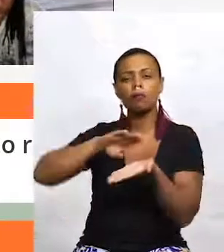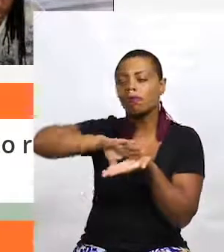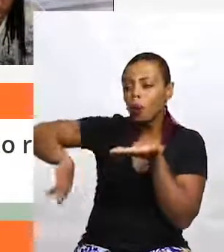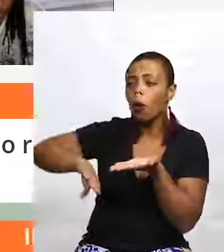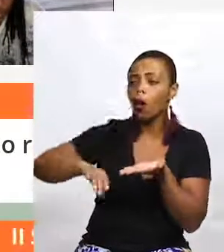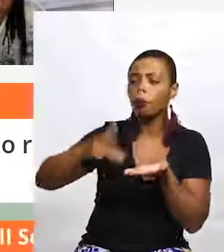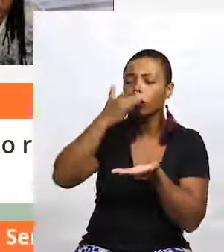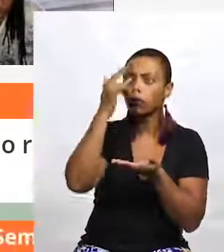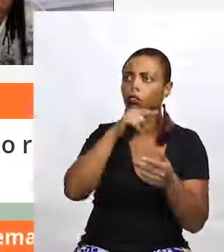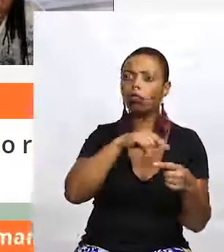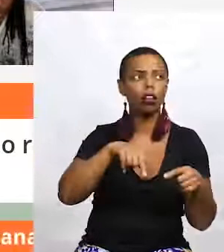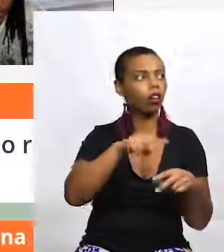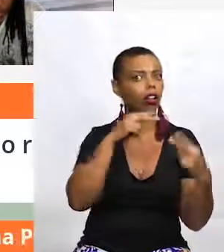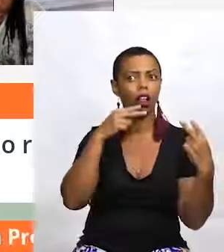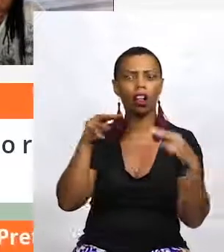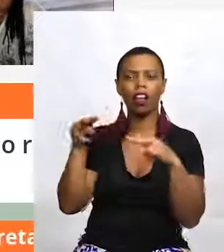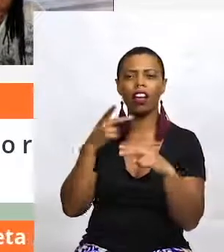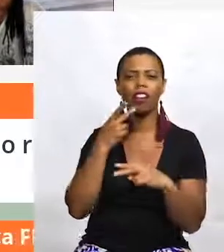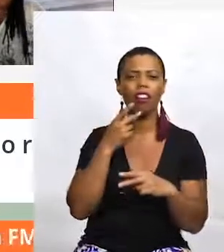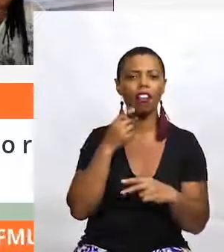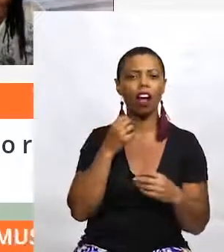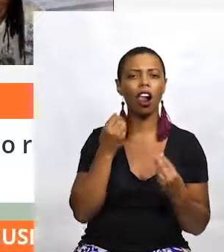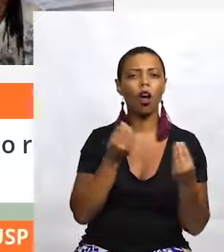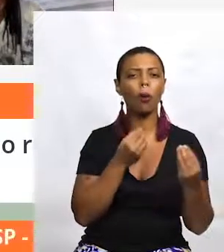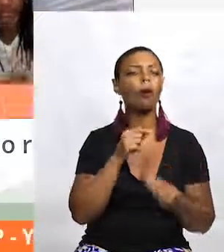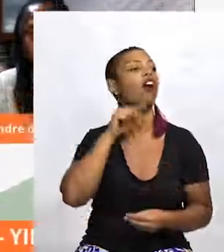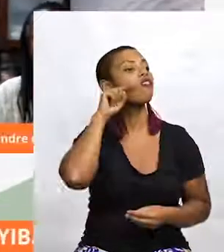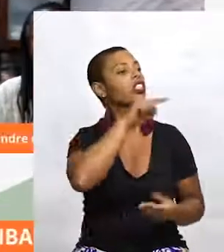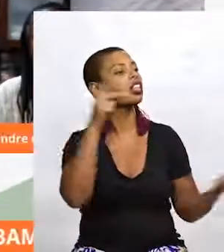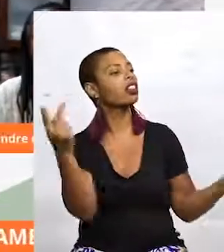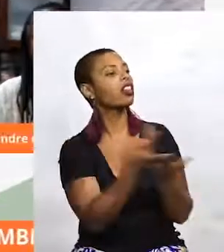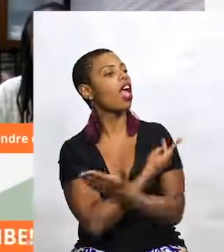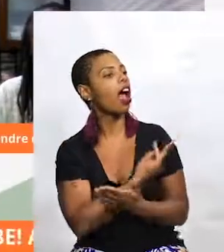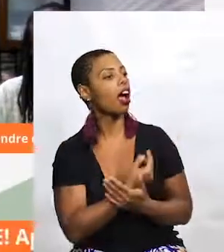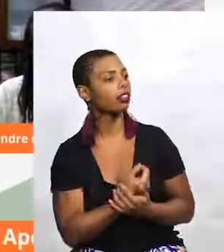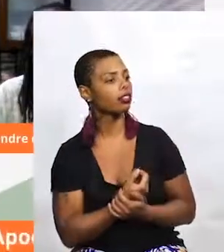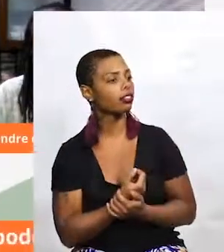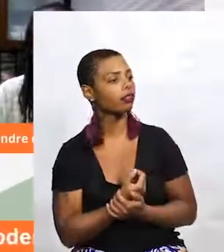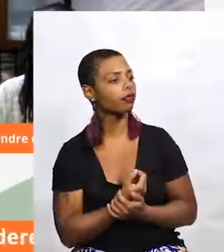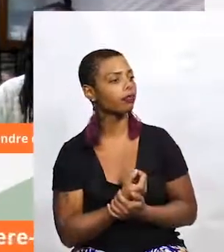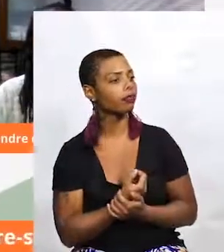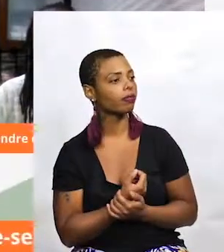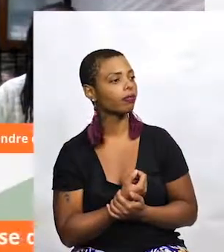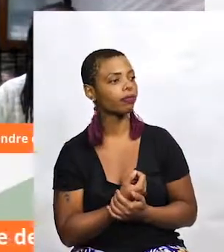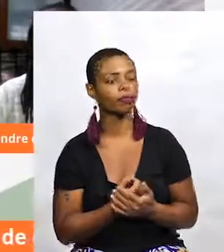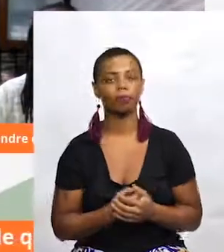do provavelmente você é que está errado. Professora Sônia.